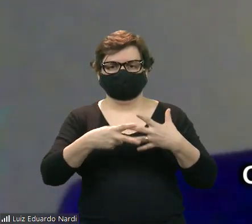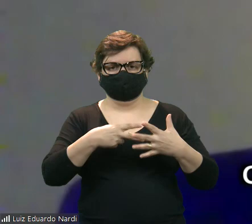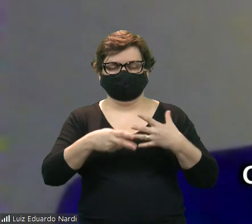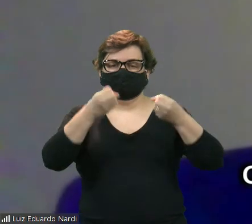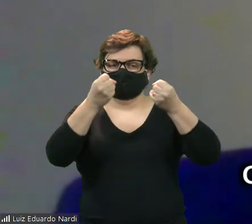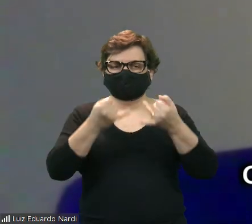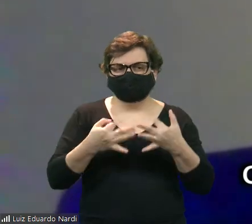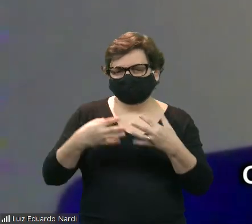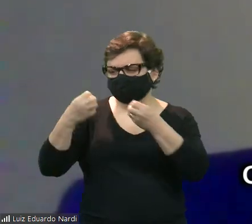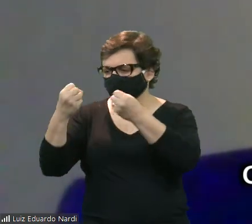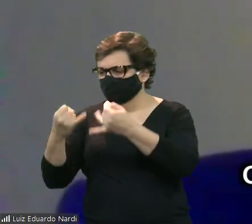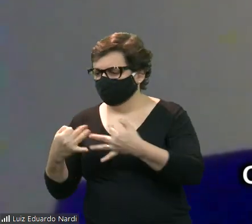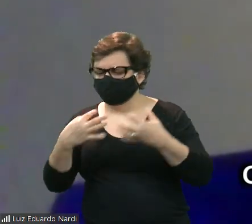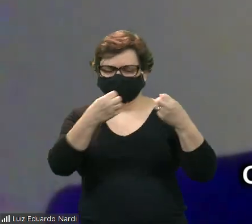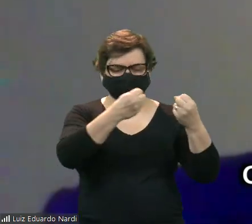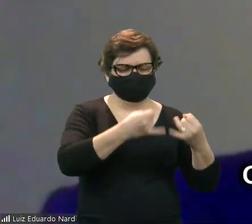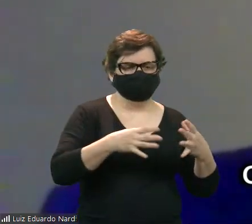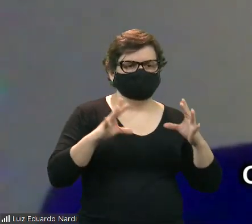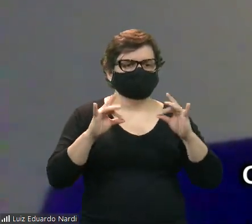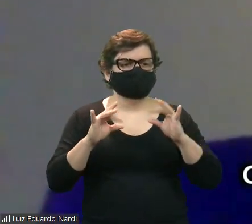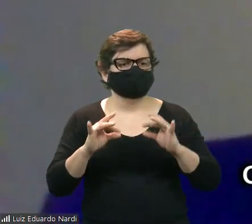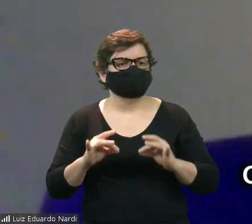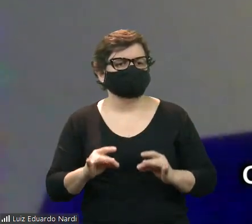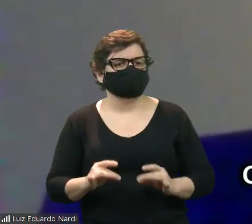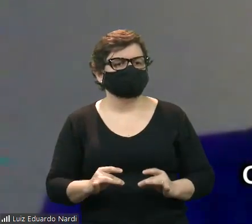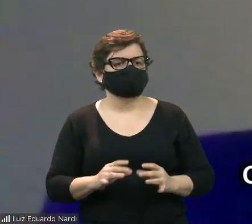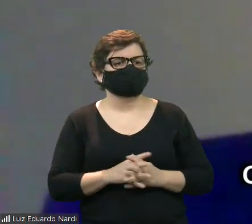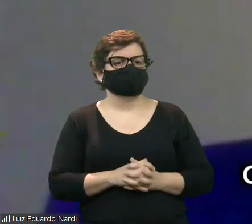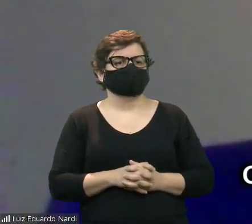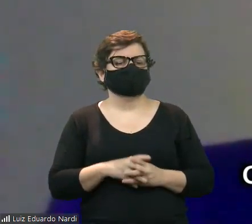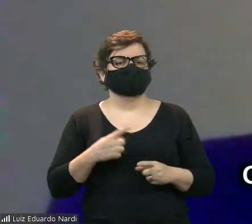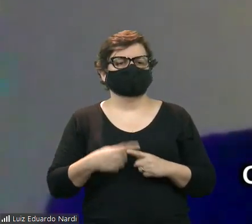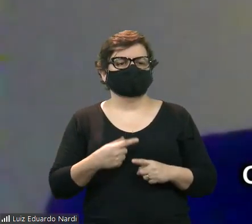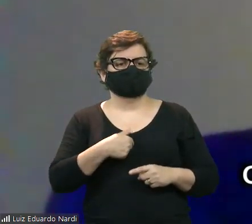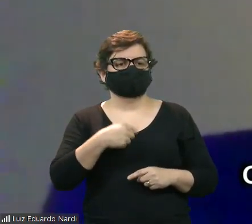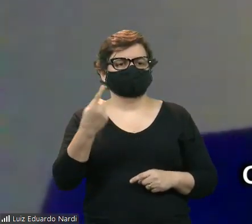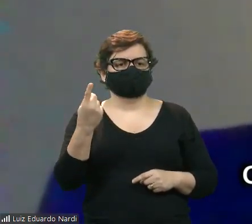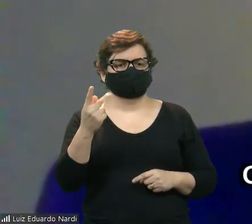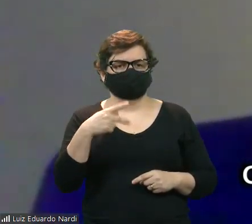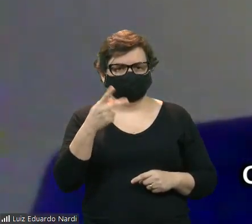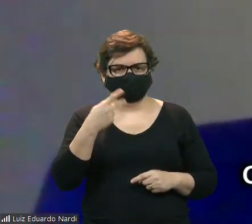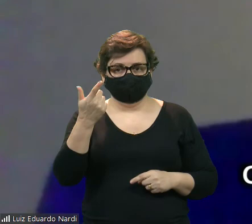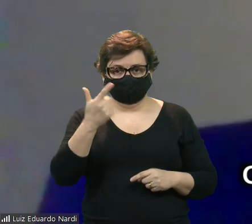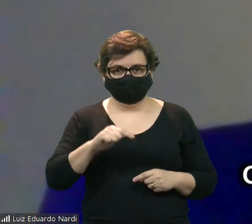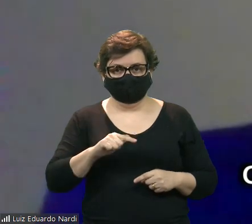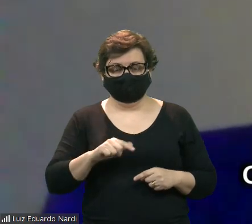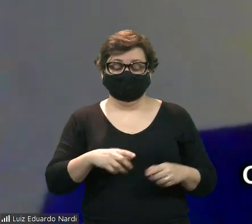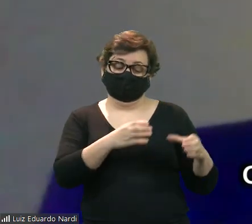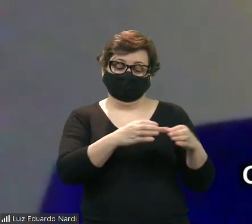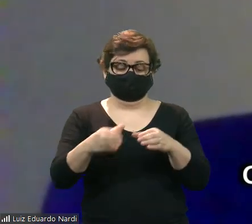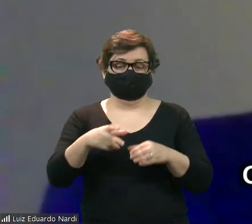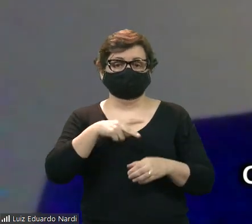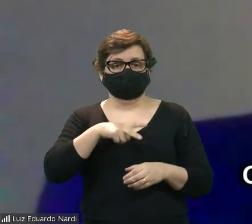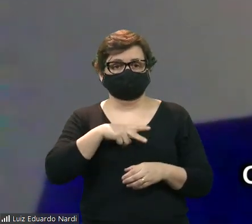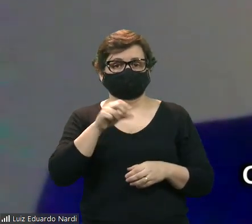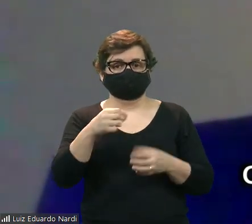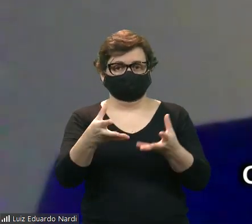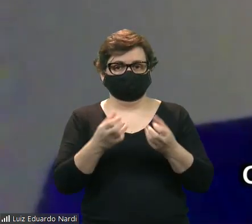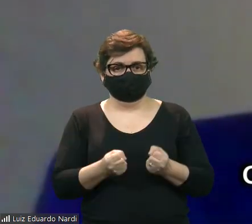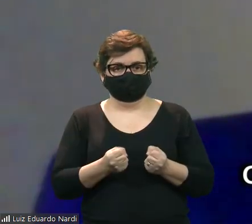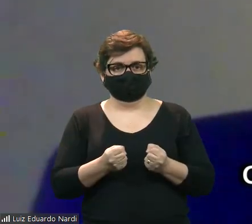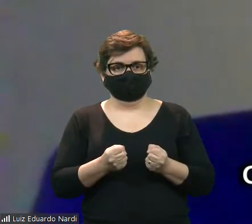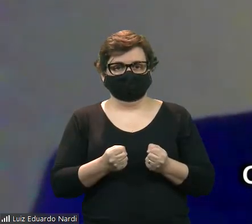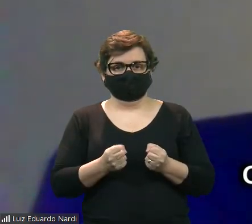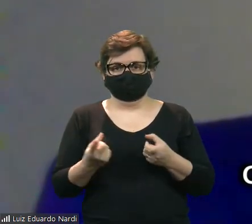que está fazendo, o que está fazendo, porque, na realidade, eu repito, tem instituições privadas que recebem